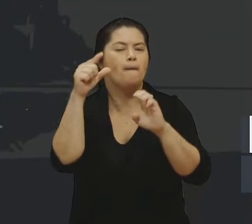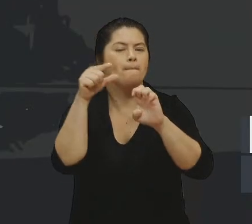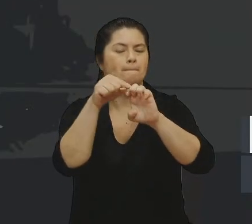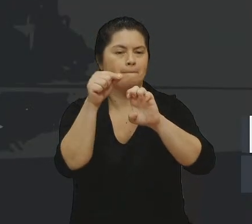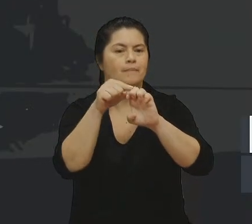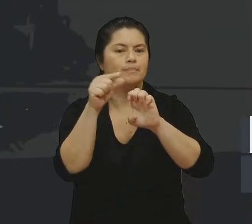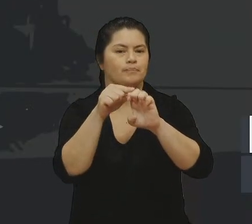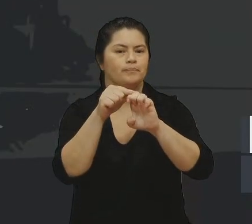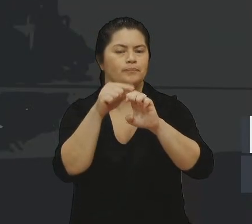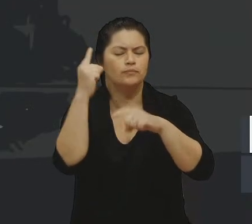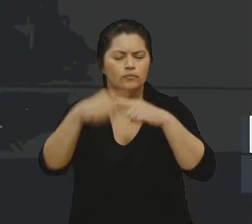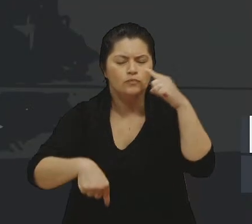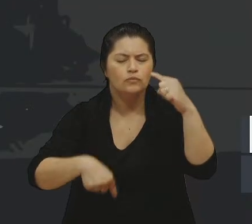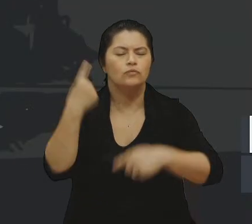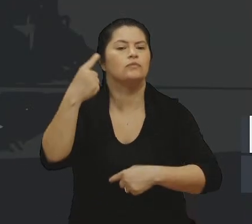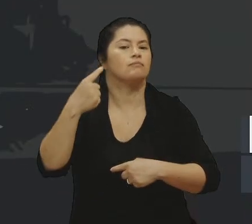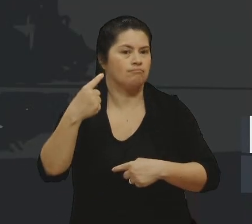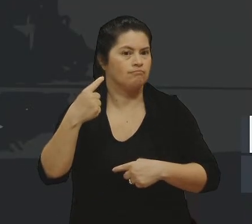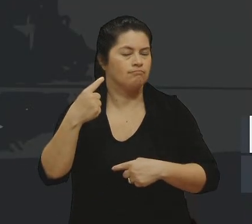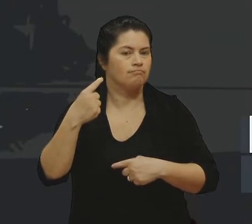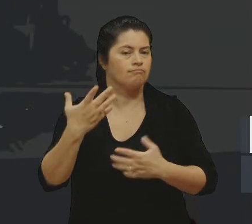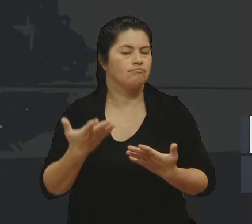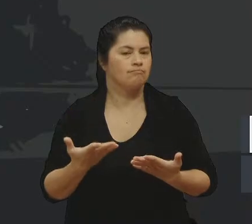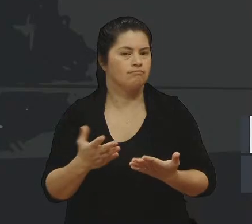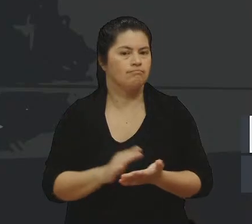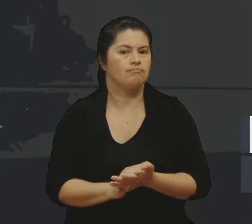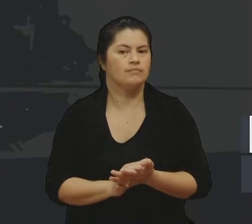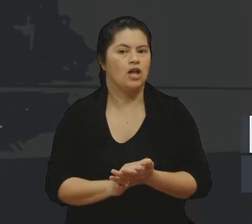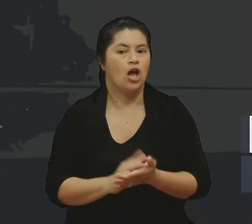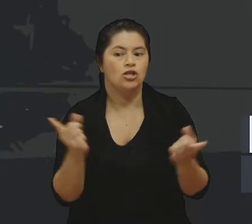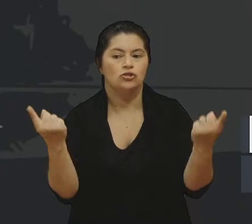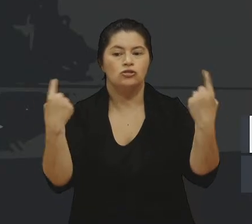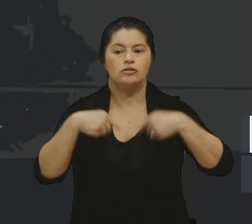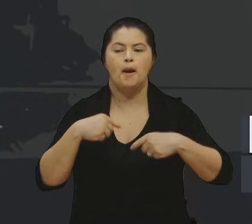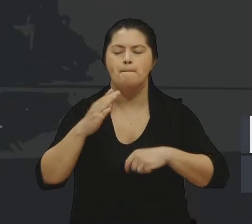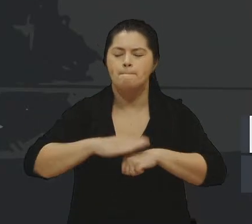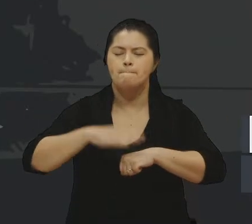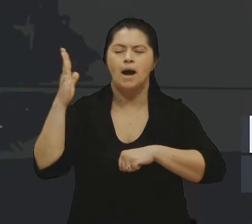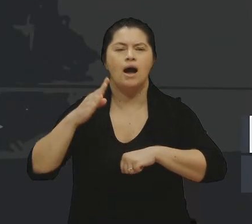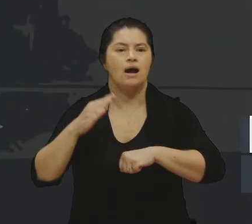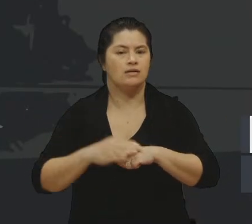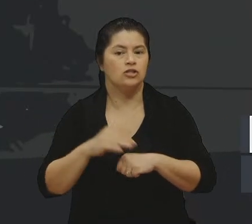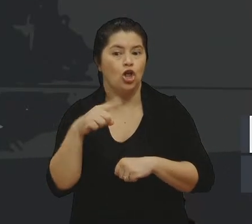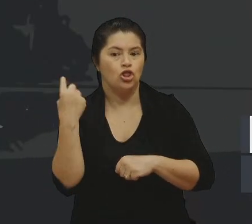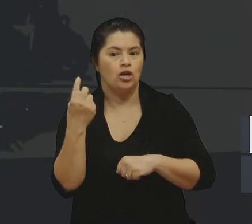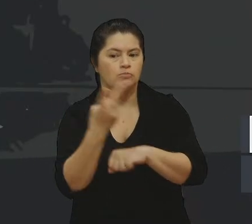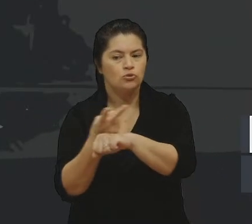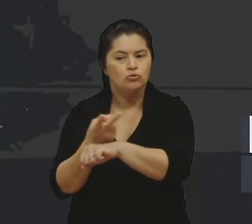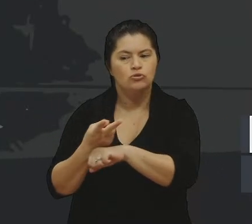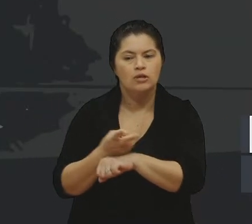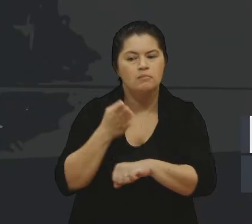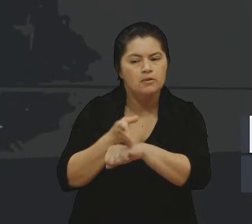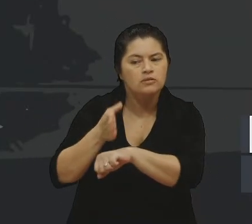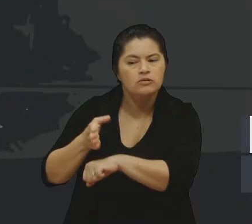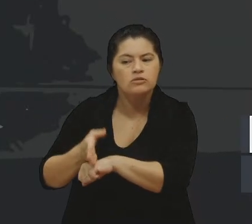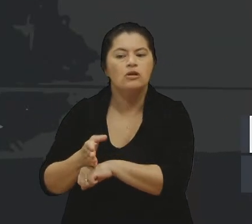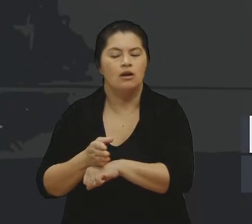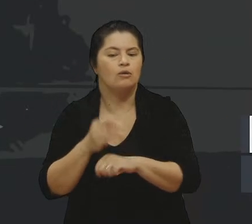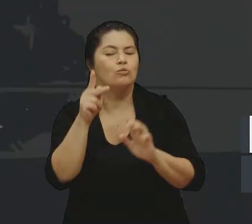Se desenvolver. A gente está se desafiando cada vez mais. A gente está buscando, a gente participar de um programa como